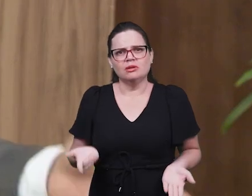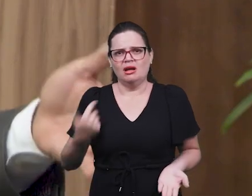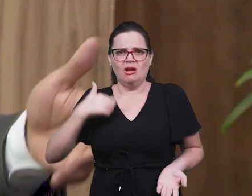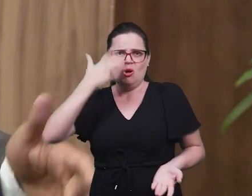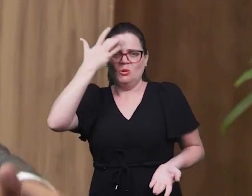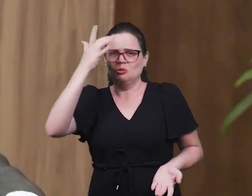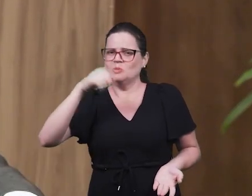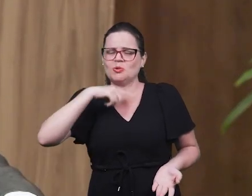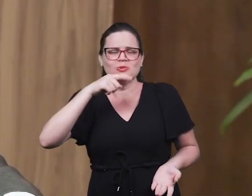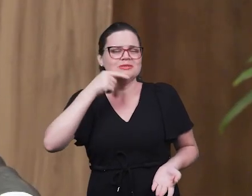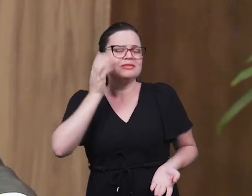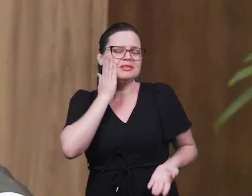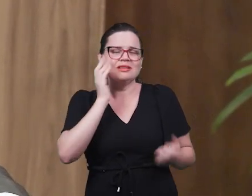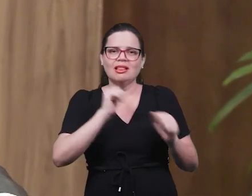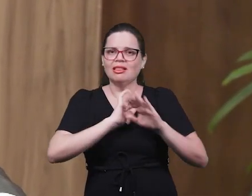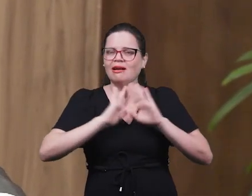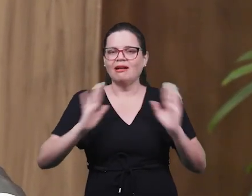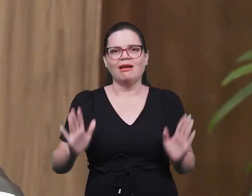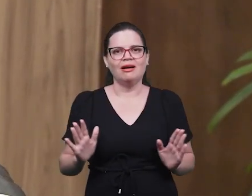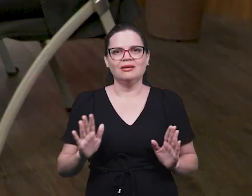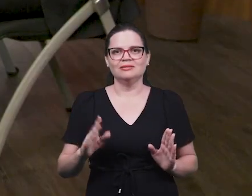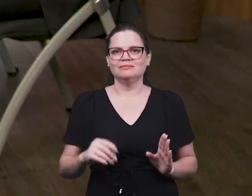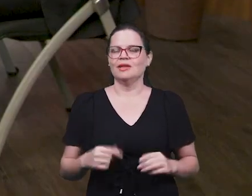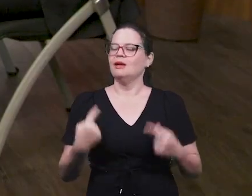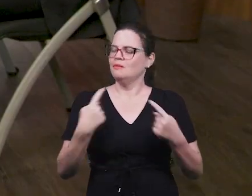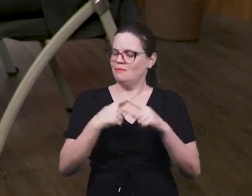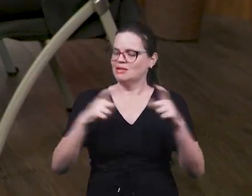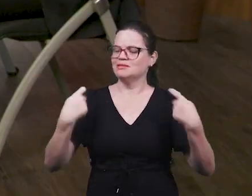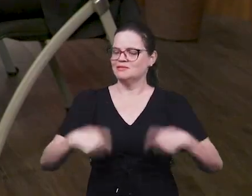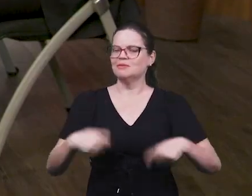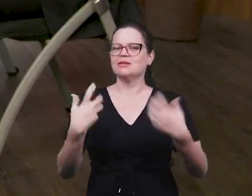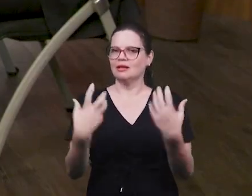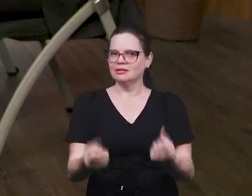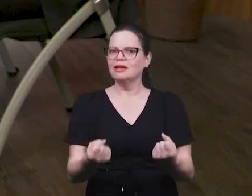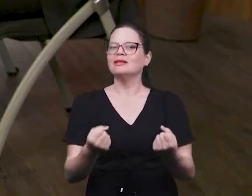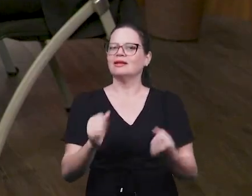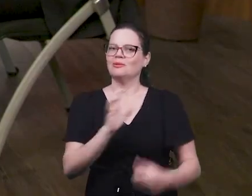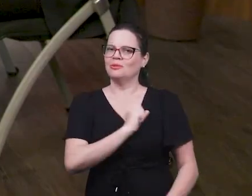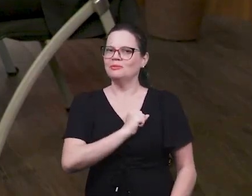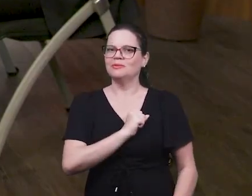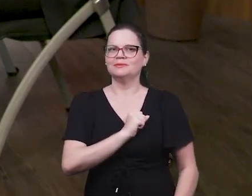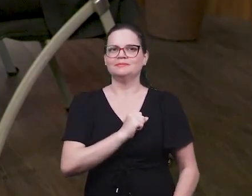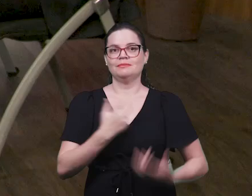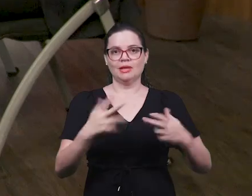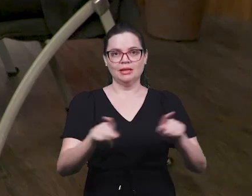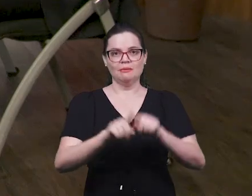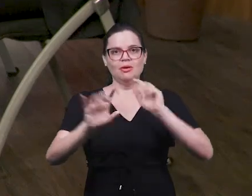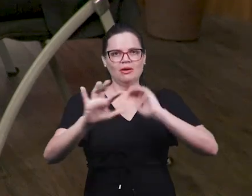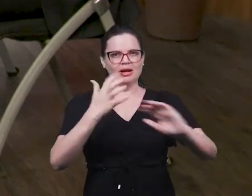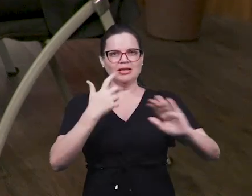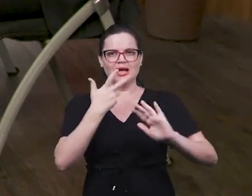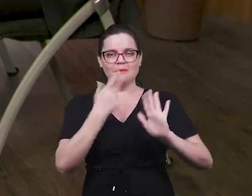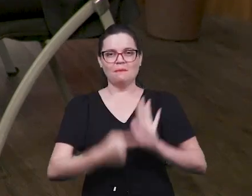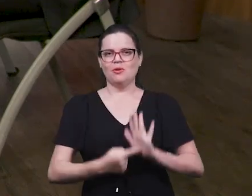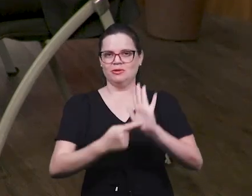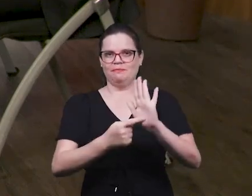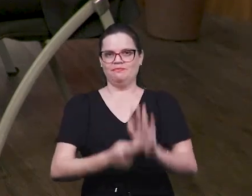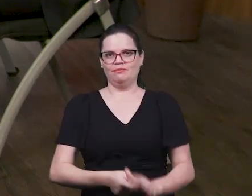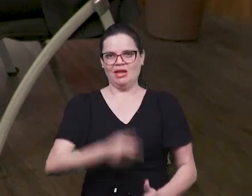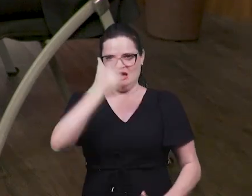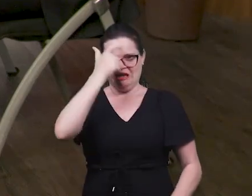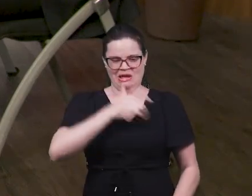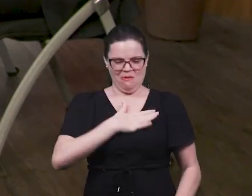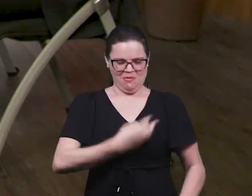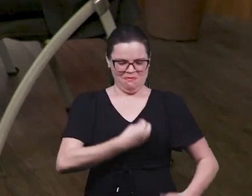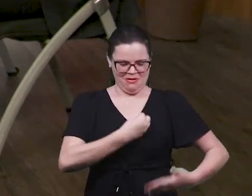ama, mas nós podemos aceitar esse amor. Em Cantares também diz, pastor Sérgio, eu sou do meu amado e o meu amado é meu.